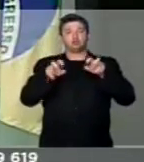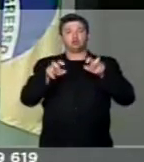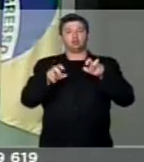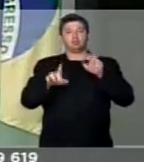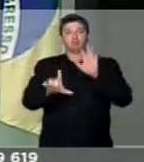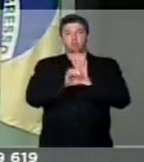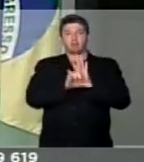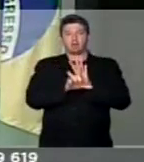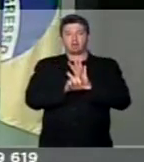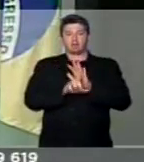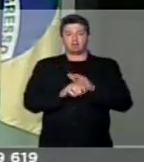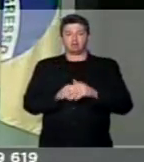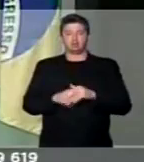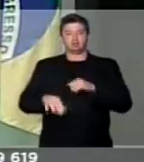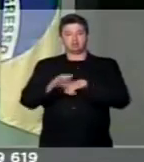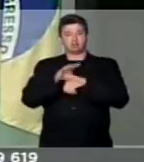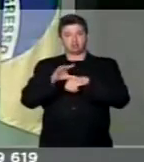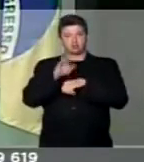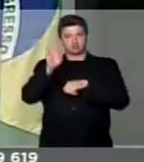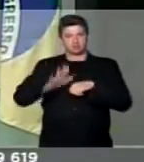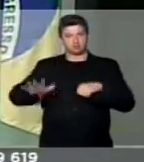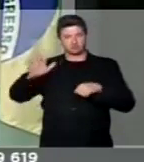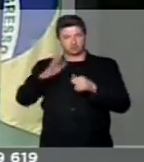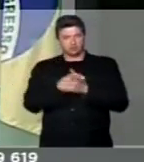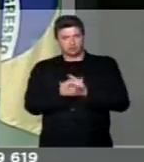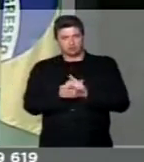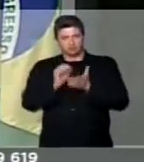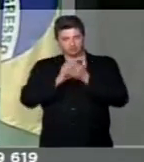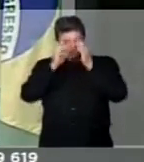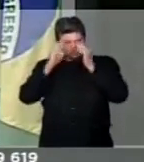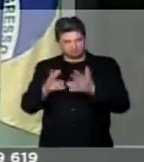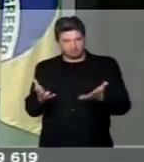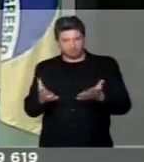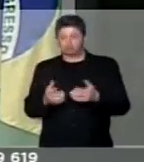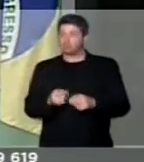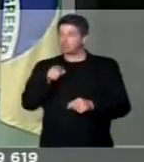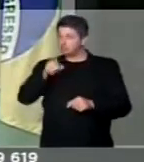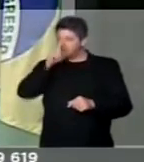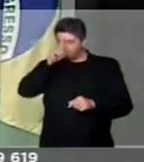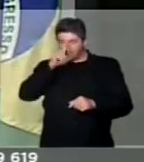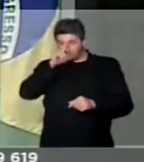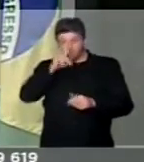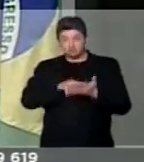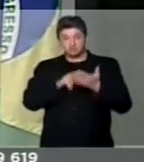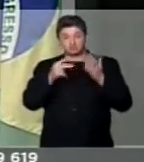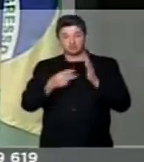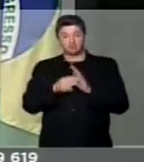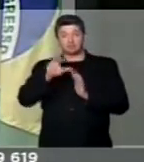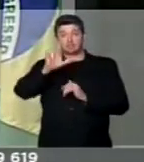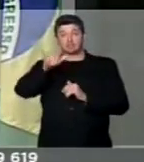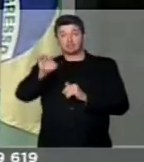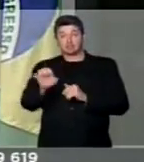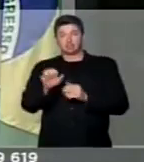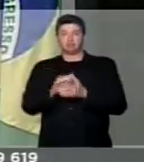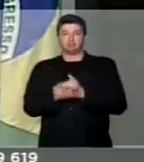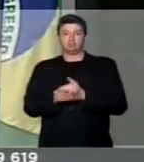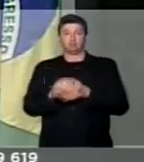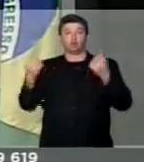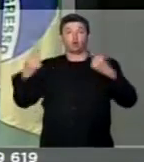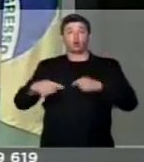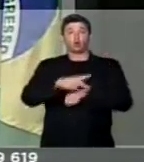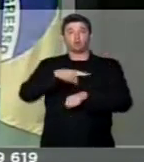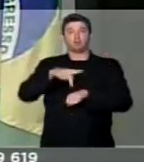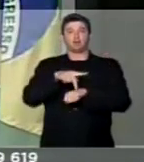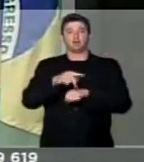a legislação e a Constituição Nacional? Isso é gravíssimo, porque representa um crime de lesa